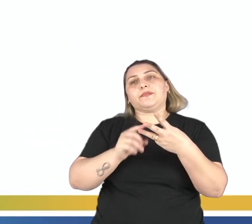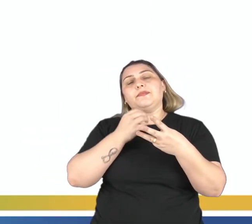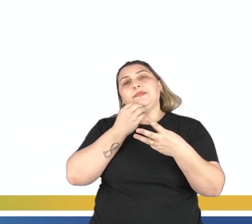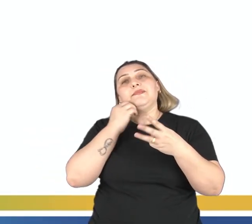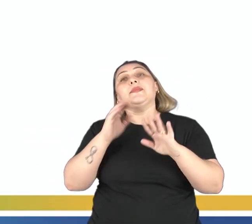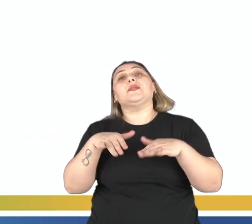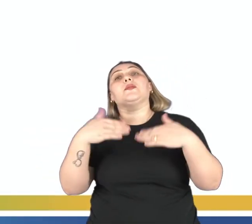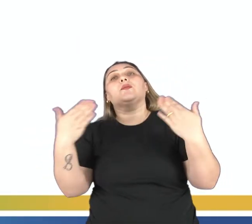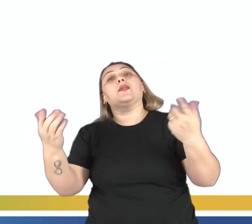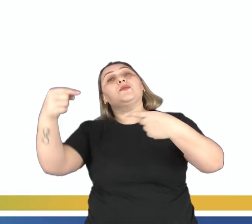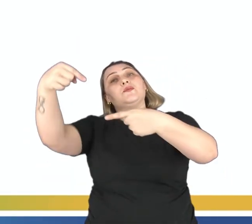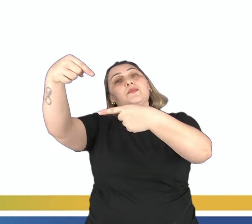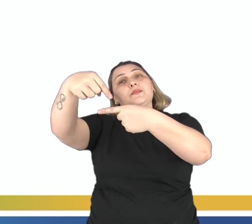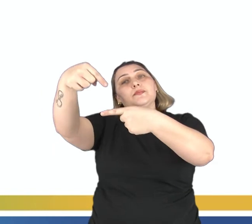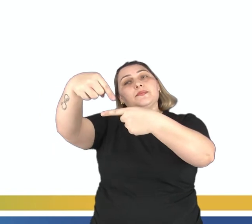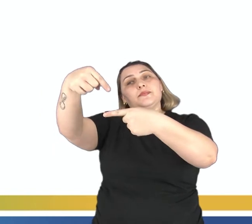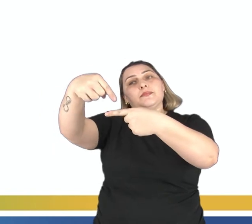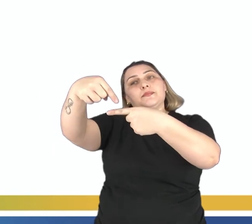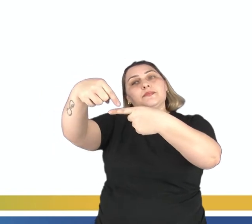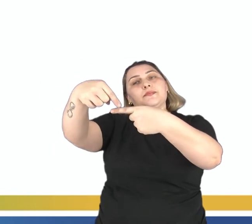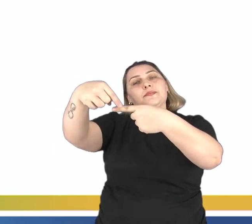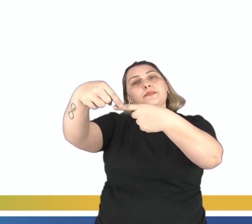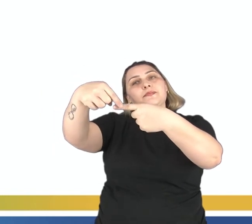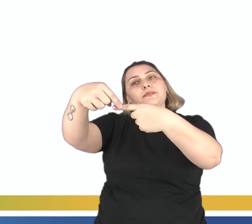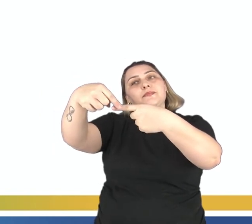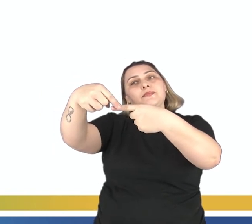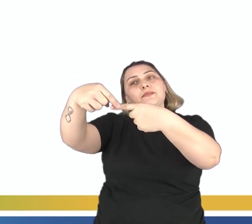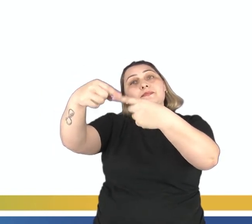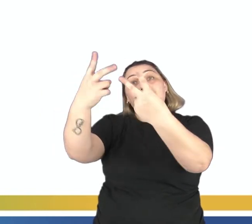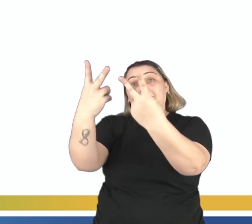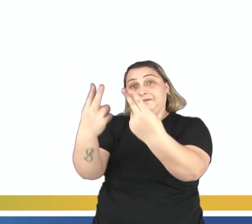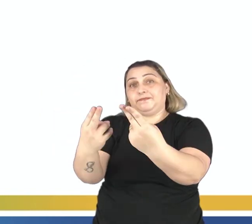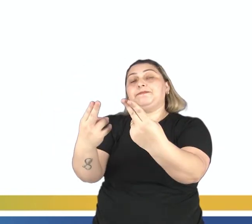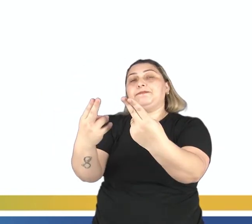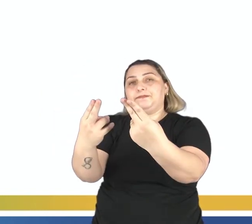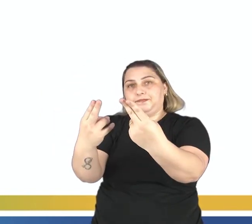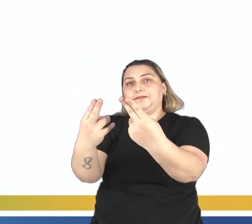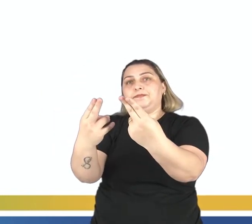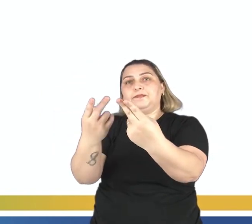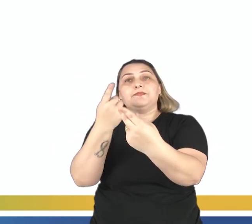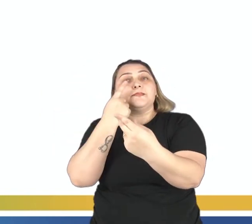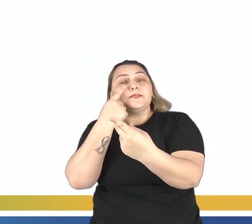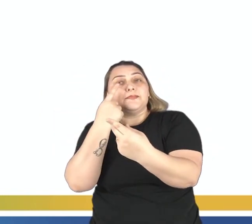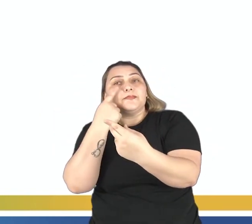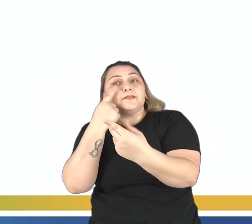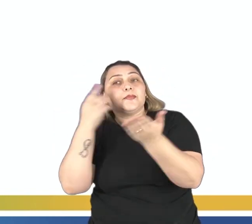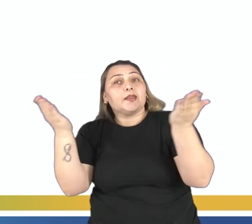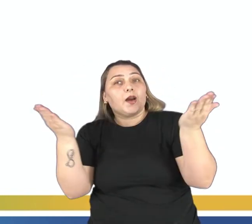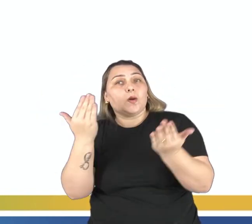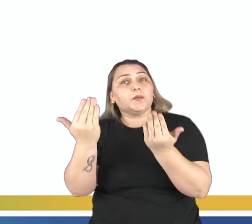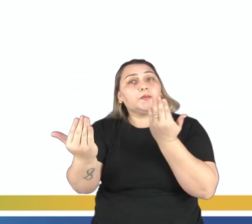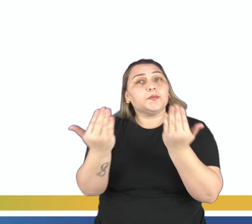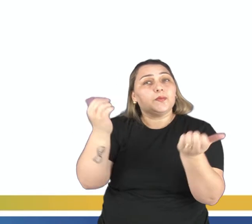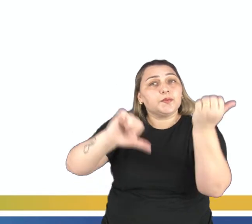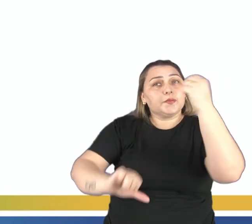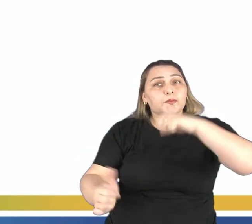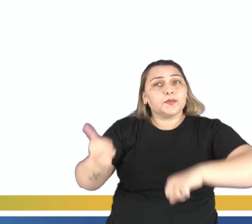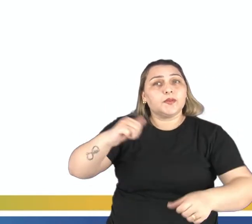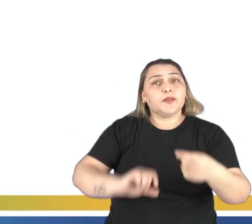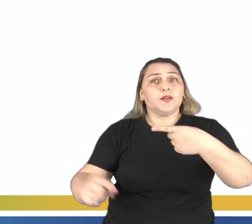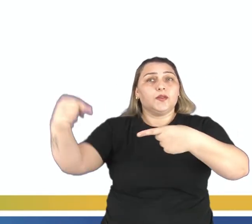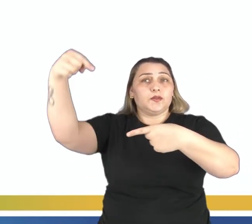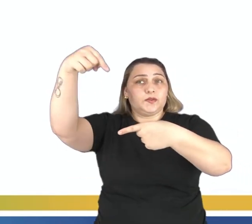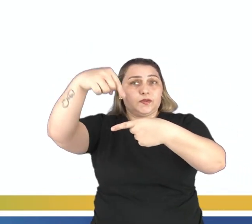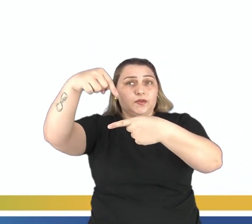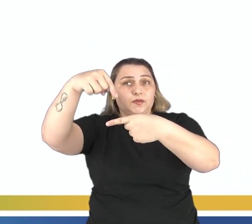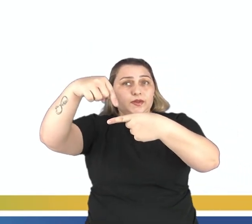situação é quando os numeradores das duas frações, eles são iguais. Agora a gente vai analisar os numeradores, os